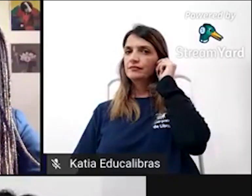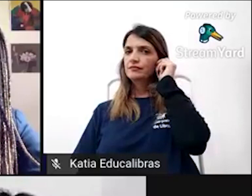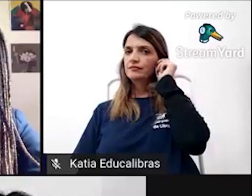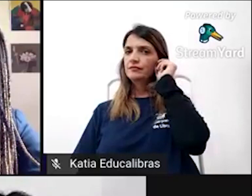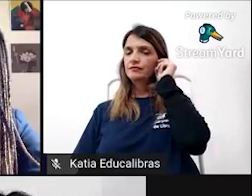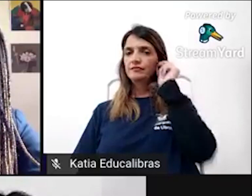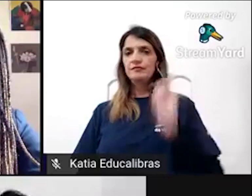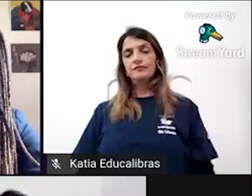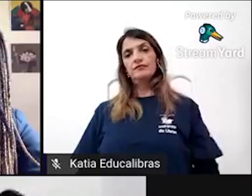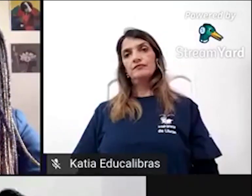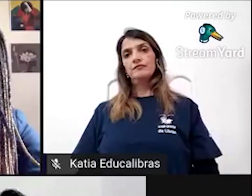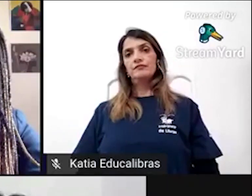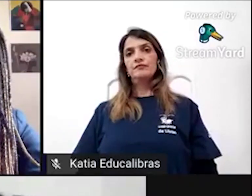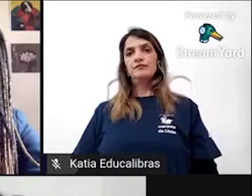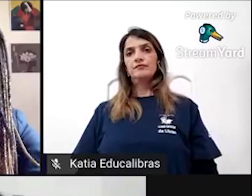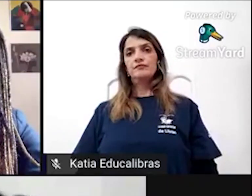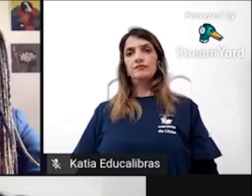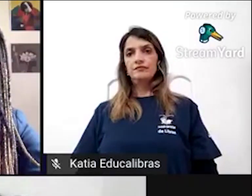Cheiro verde,